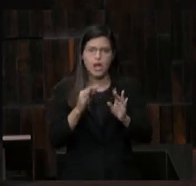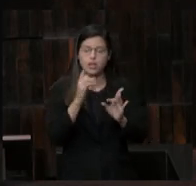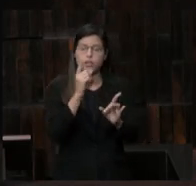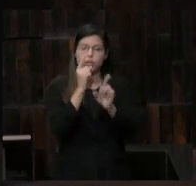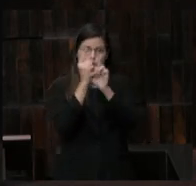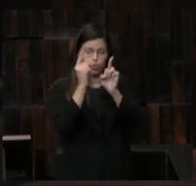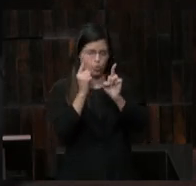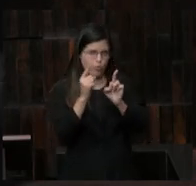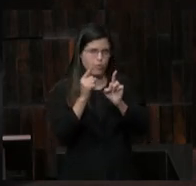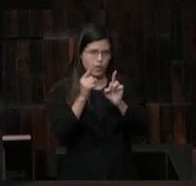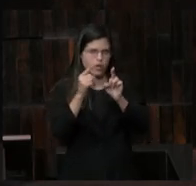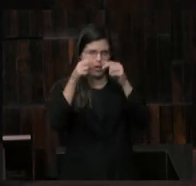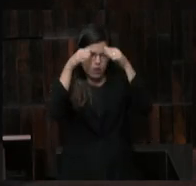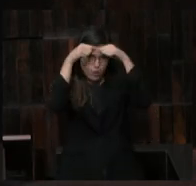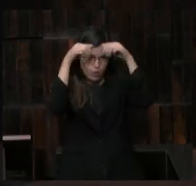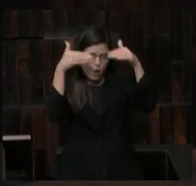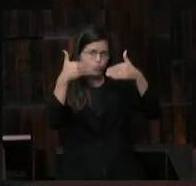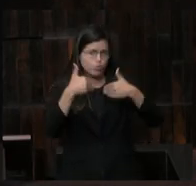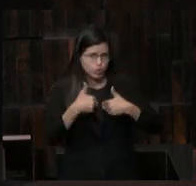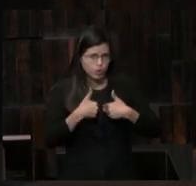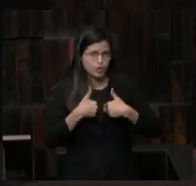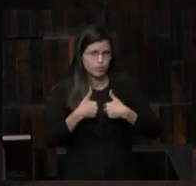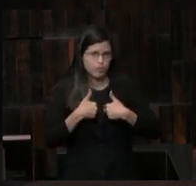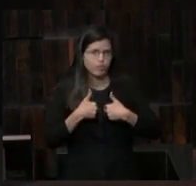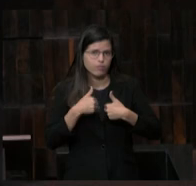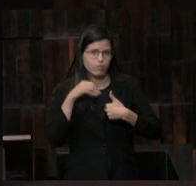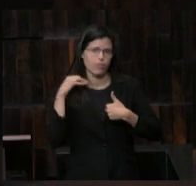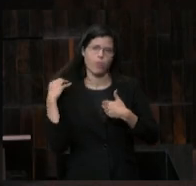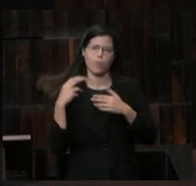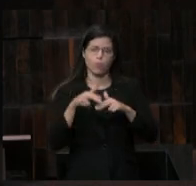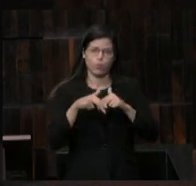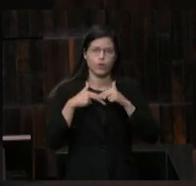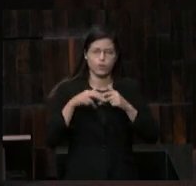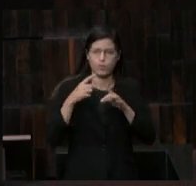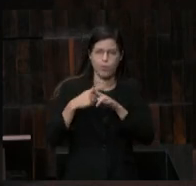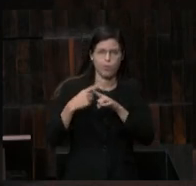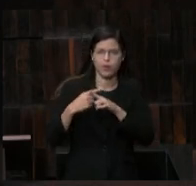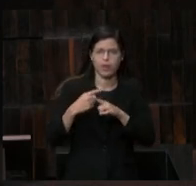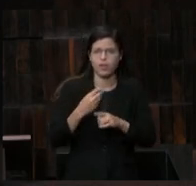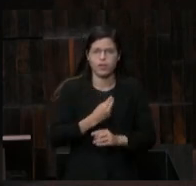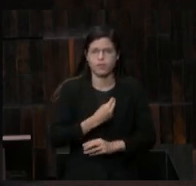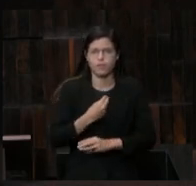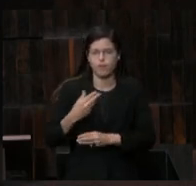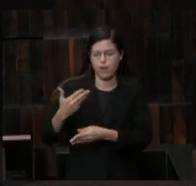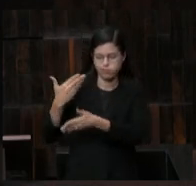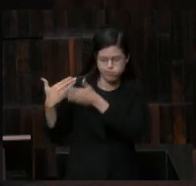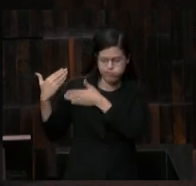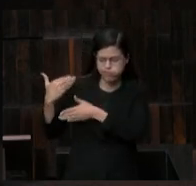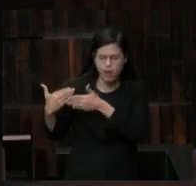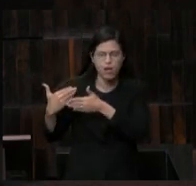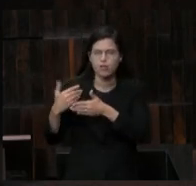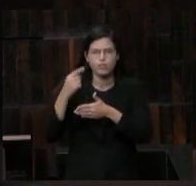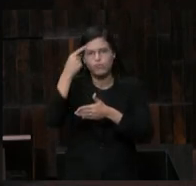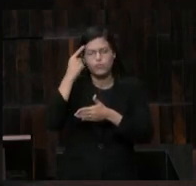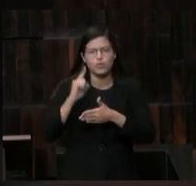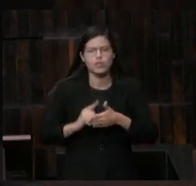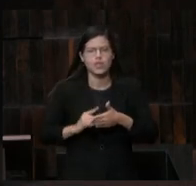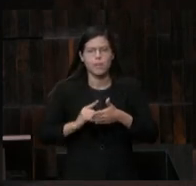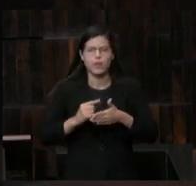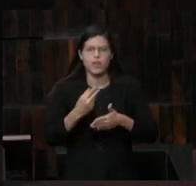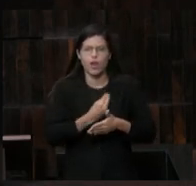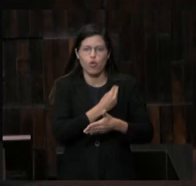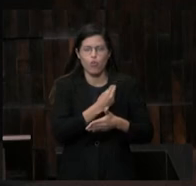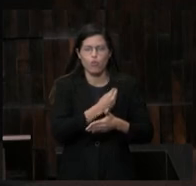decorrência de um quadro de autismo não tratado. Durante a vida inteira, eu vivi sendo típico, como típico, sendo